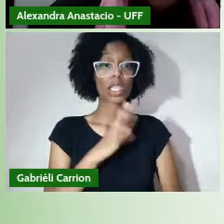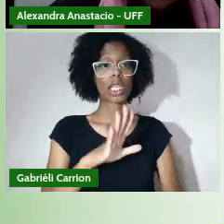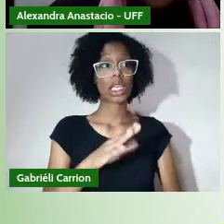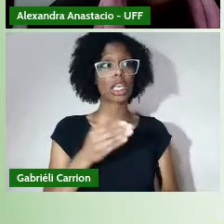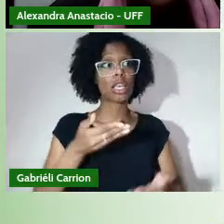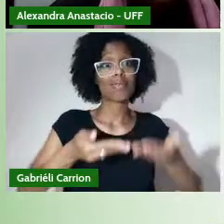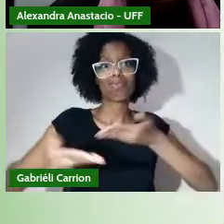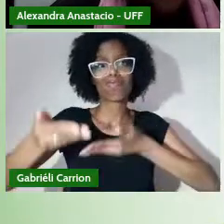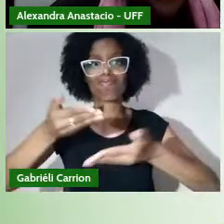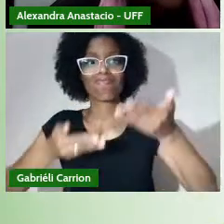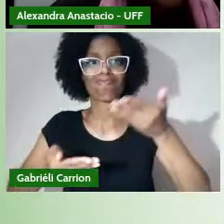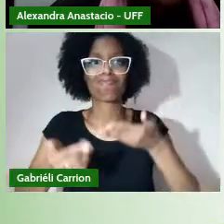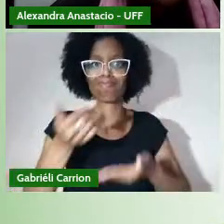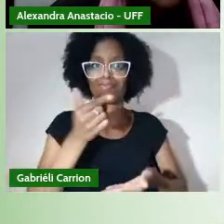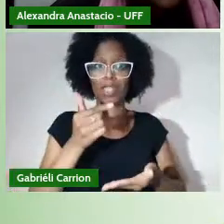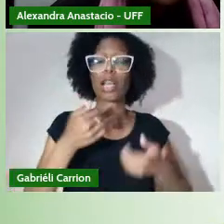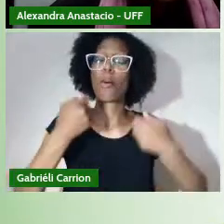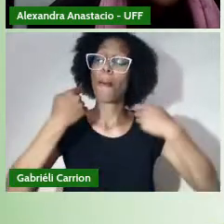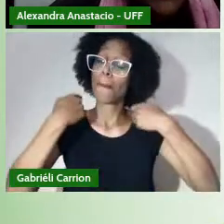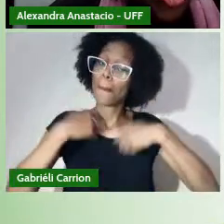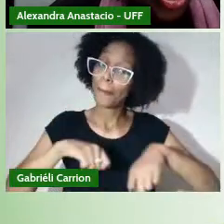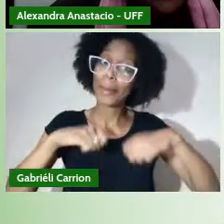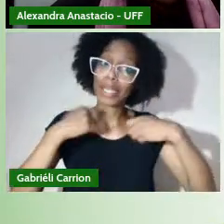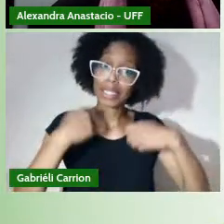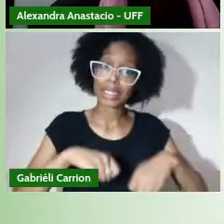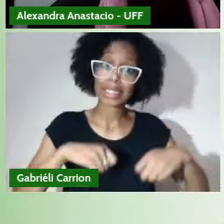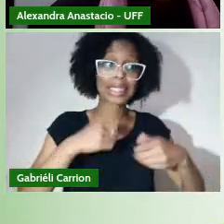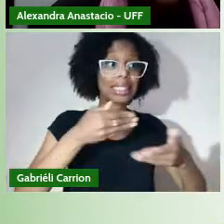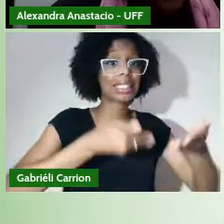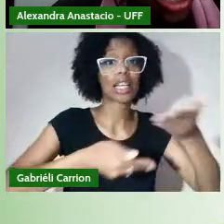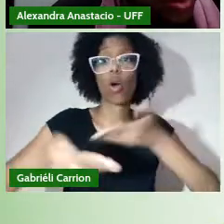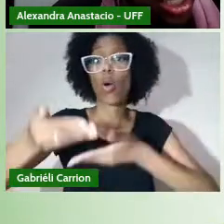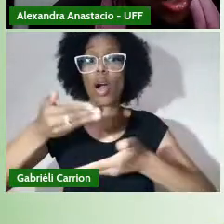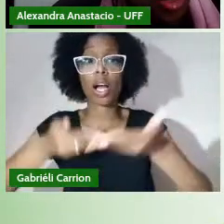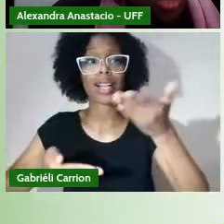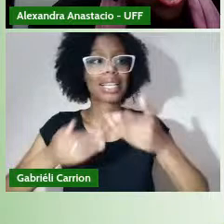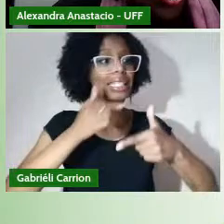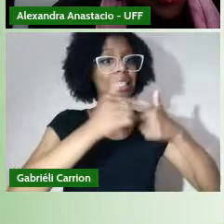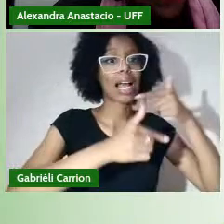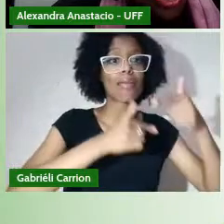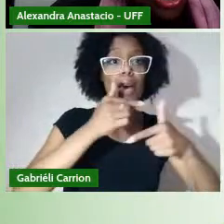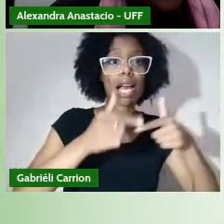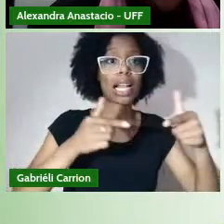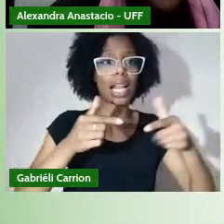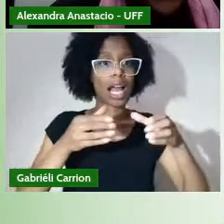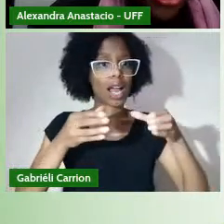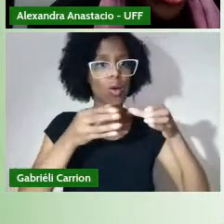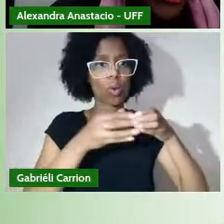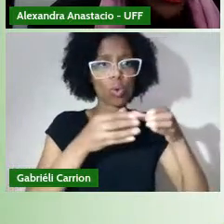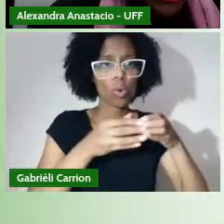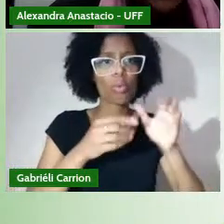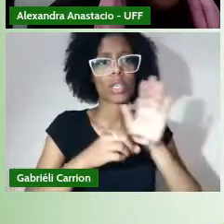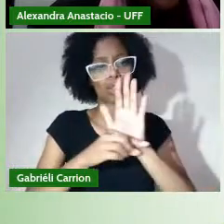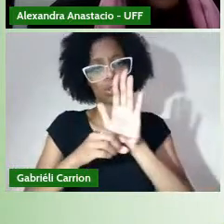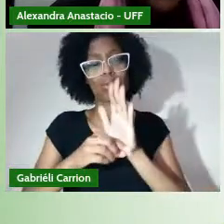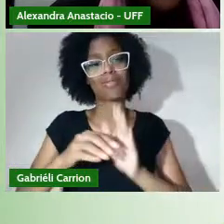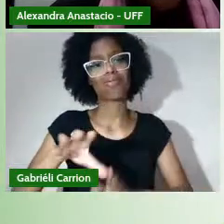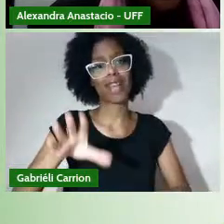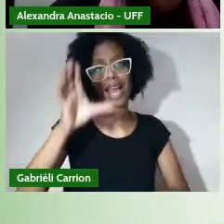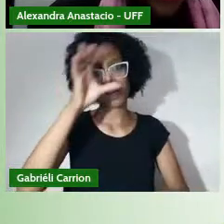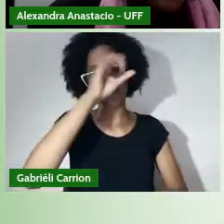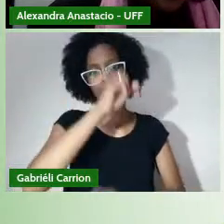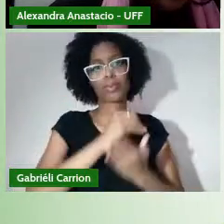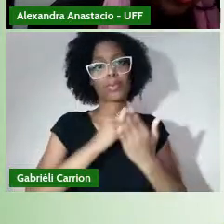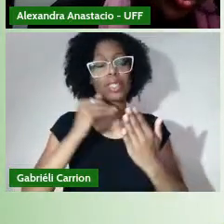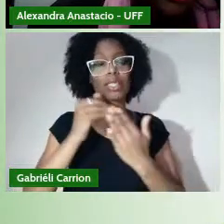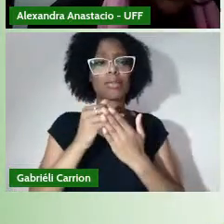aprendizagem, é que ele, de fato, consiga interagir, trabalhar colaborativamente. Agora, para isso, a gente precisa ter